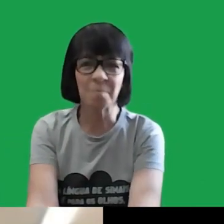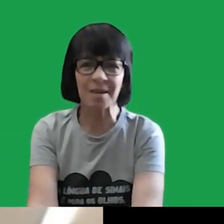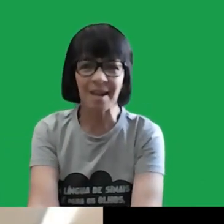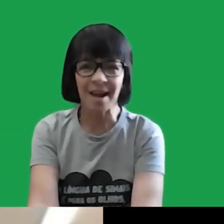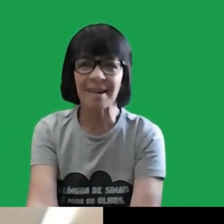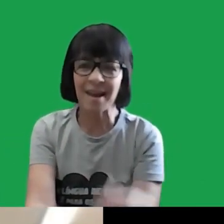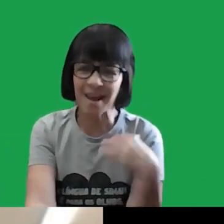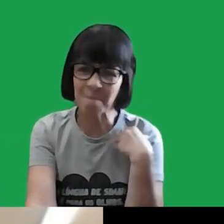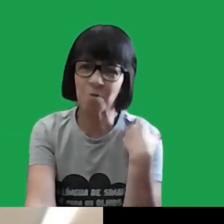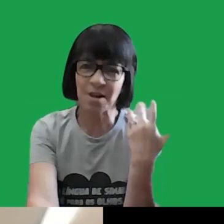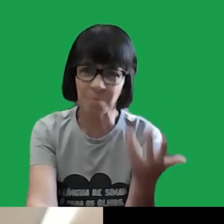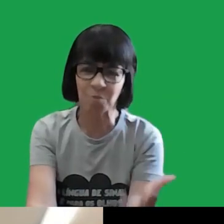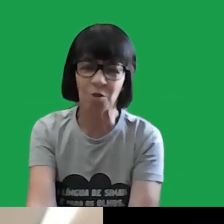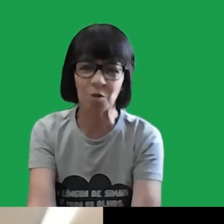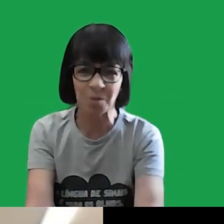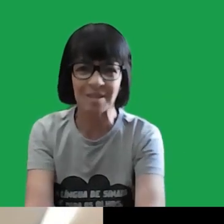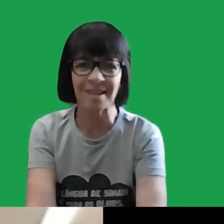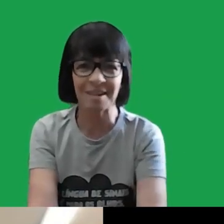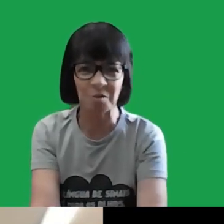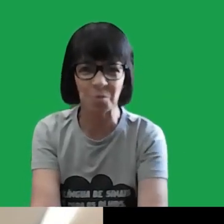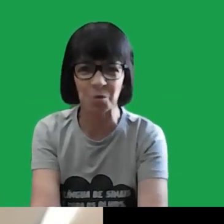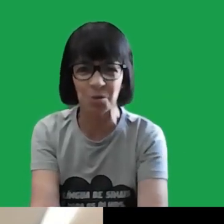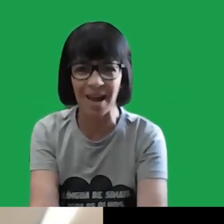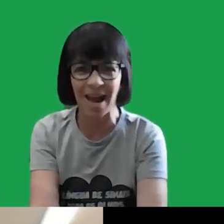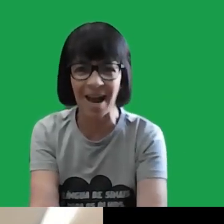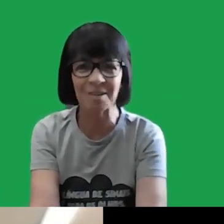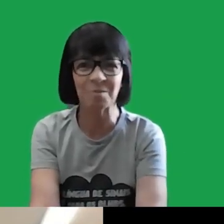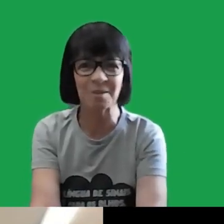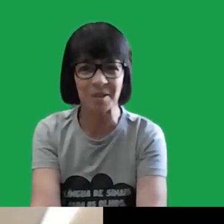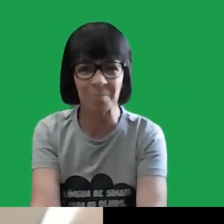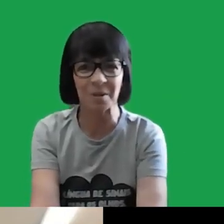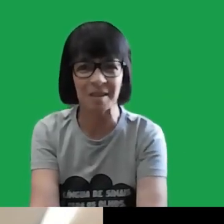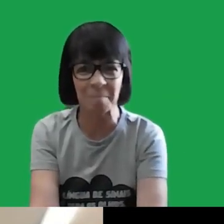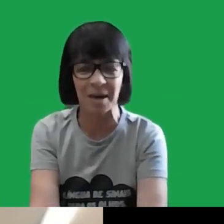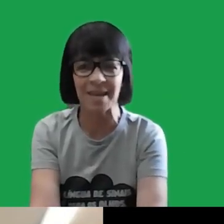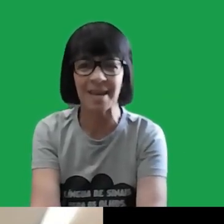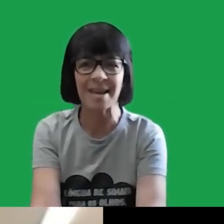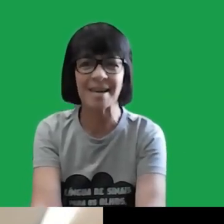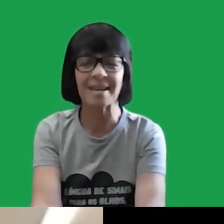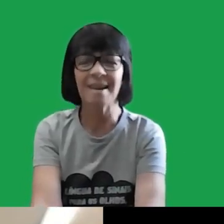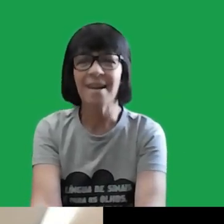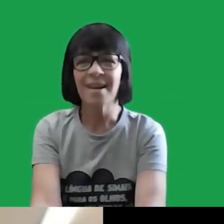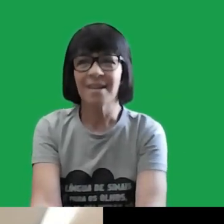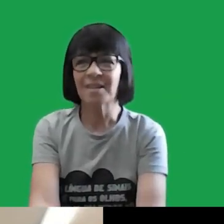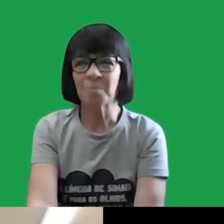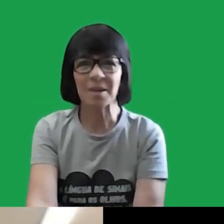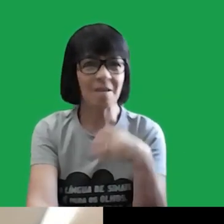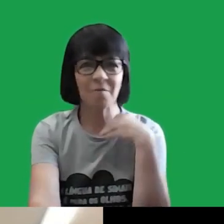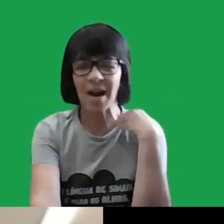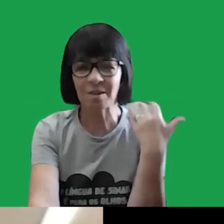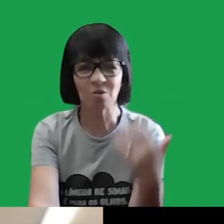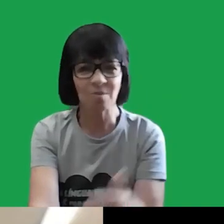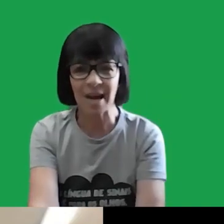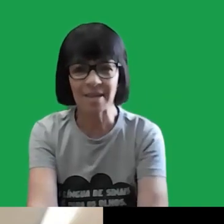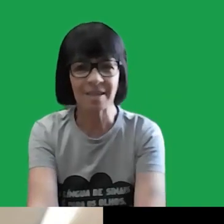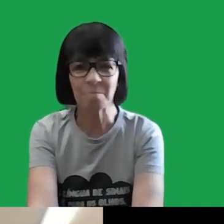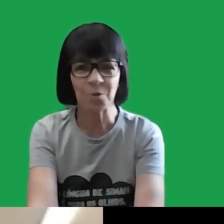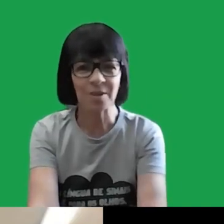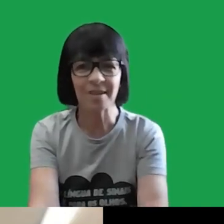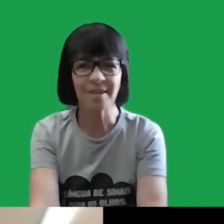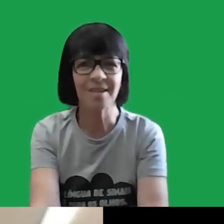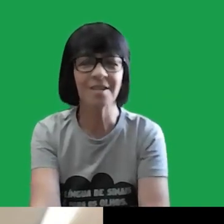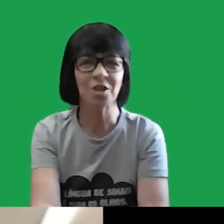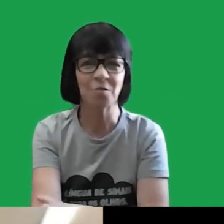de interpretar, na época, para o nosso presidente Bolsonaro, interpretei para ele, interpretei em vários